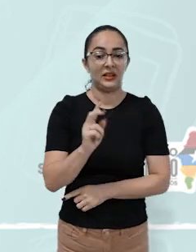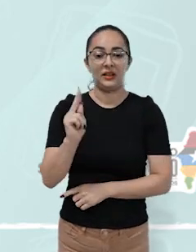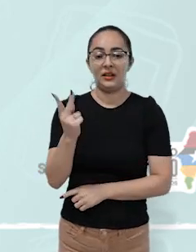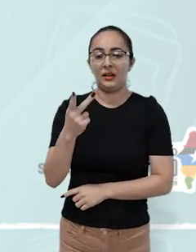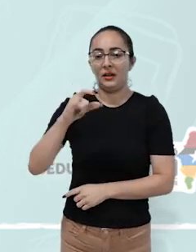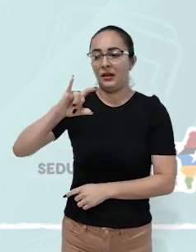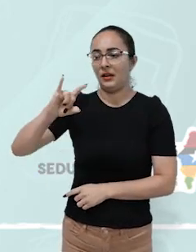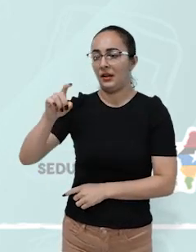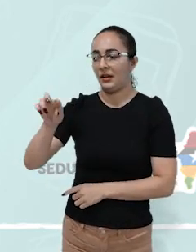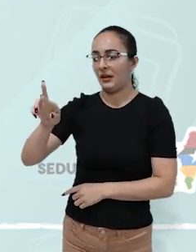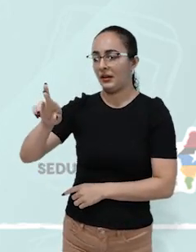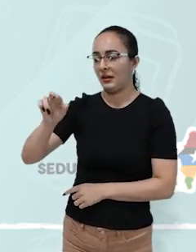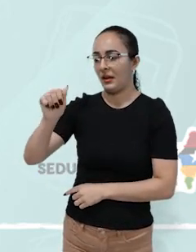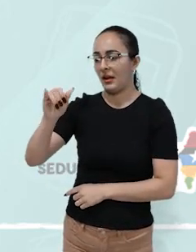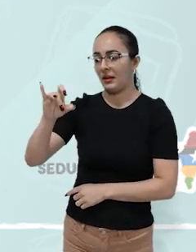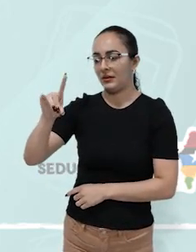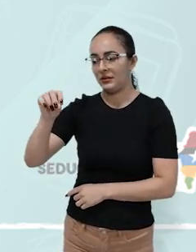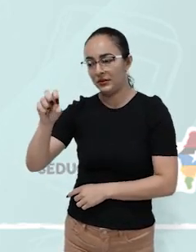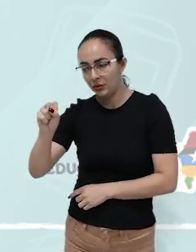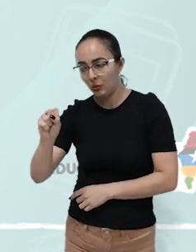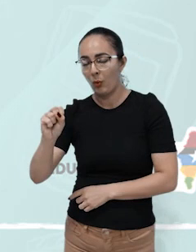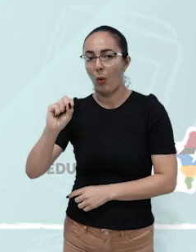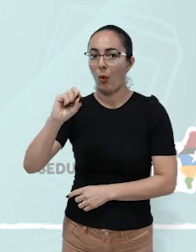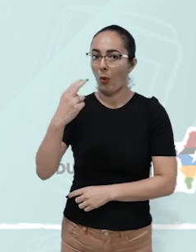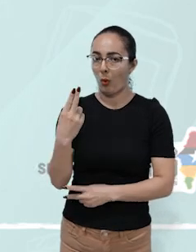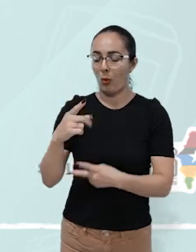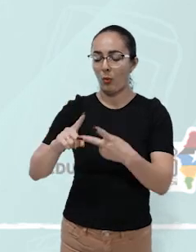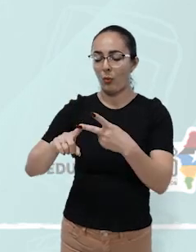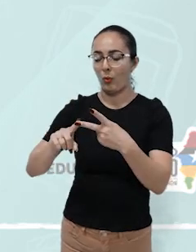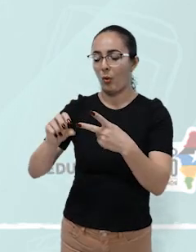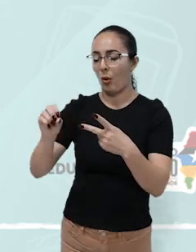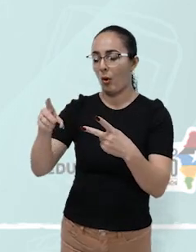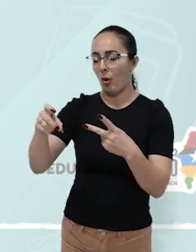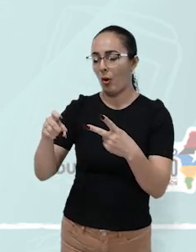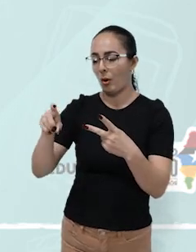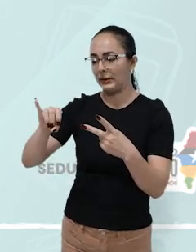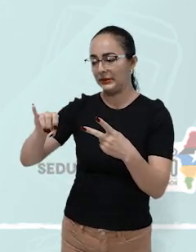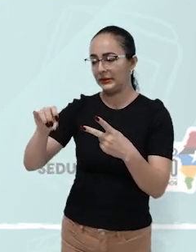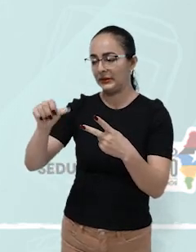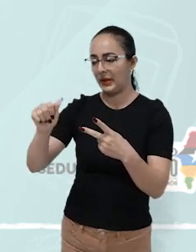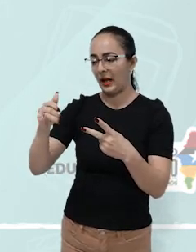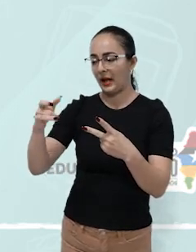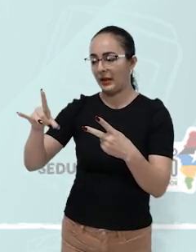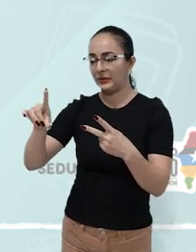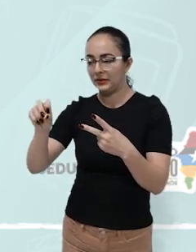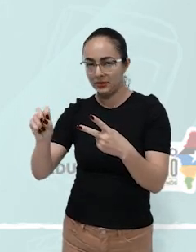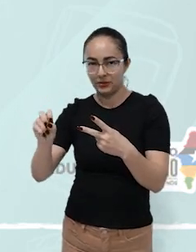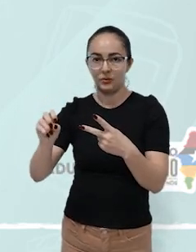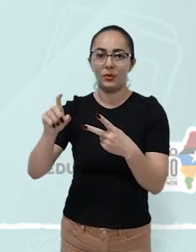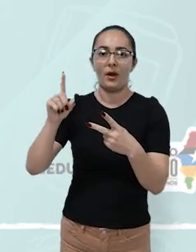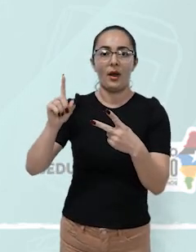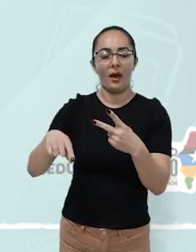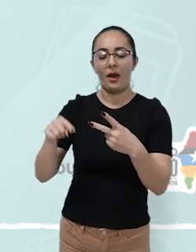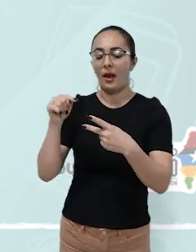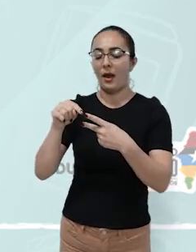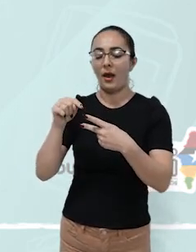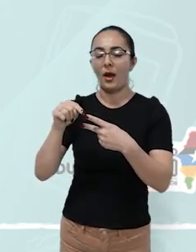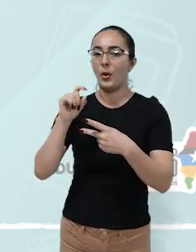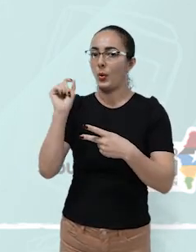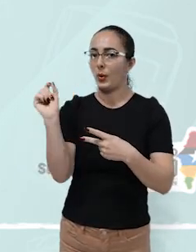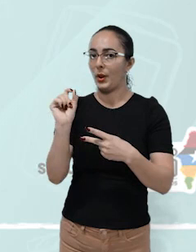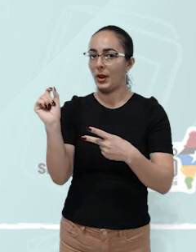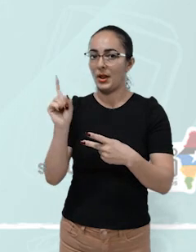hidrácido ou se ele é um oxiácido. Turma, um hidrácido é aquele ácido que não